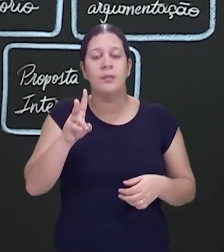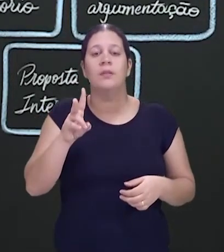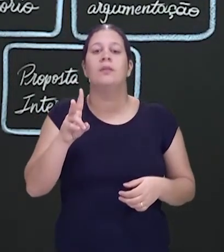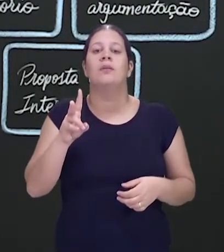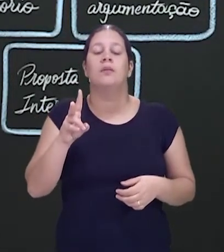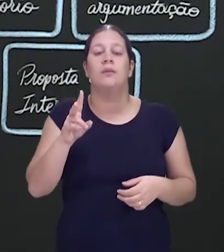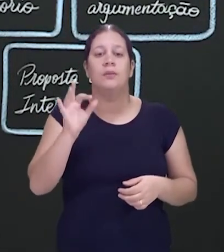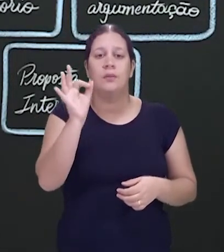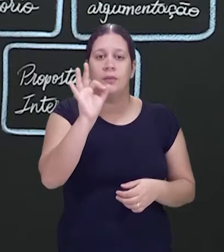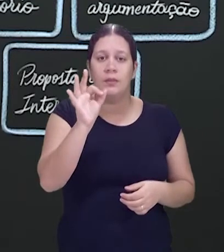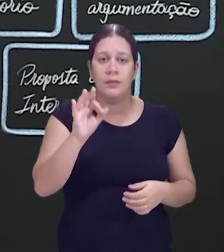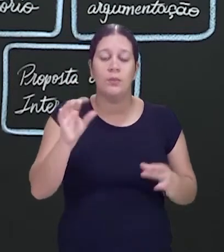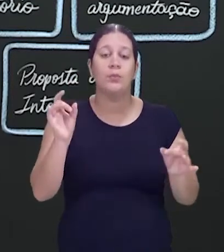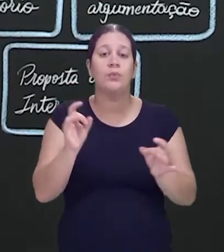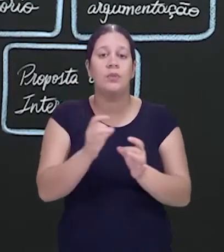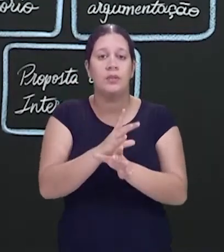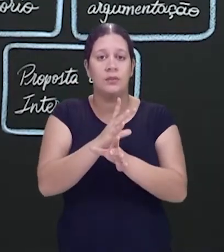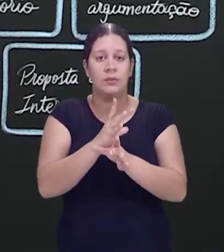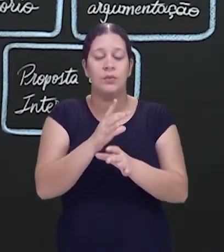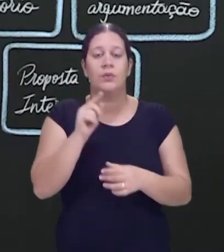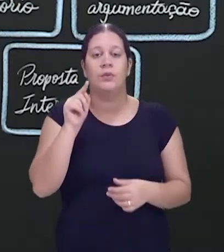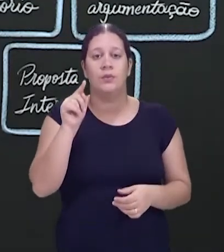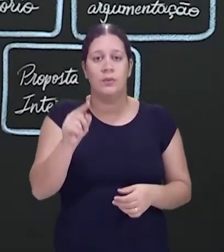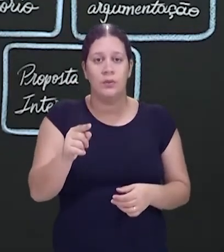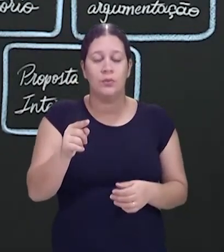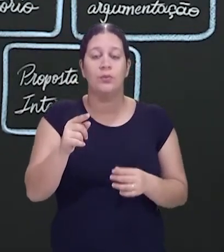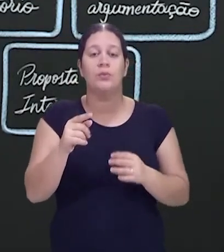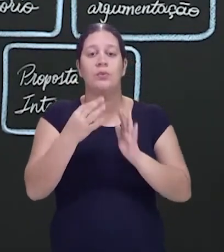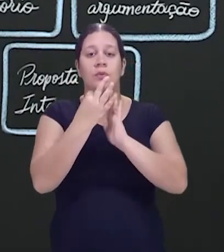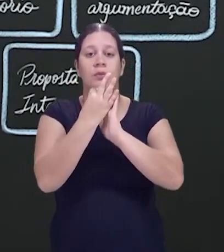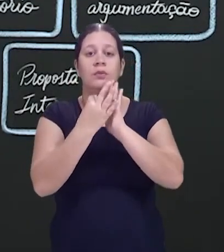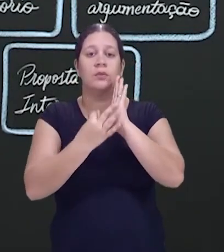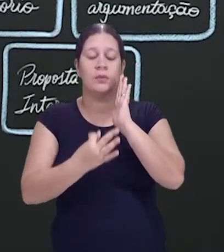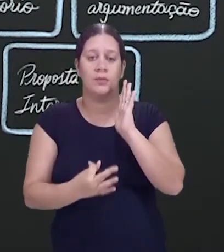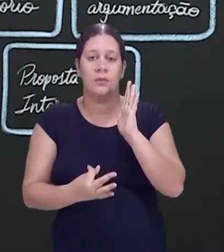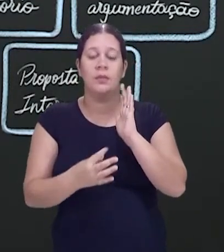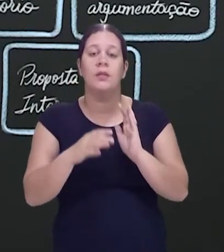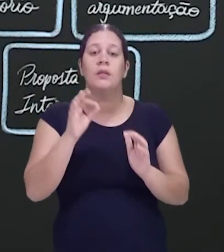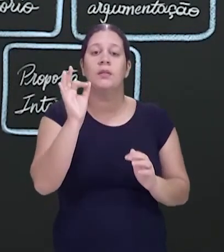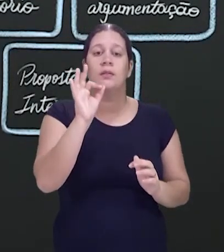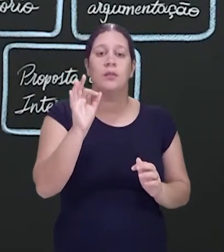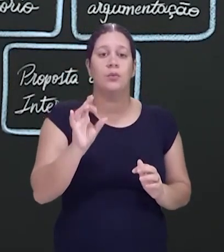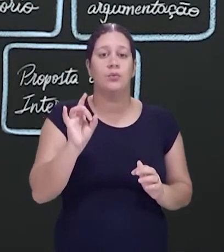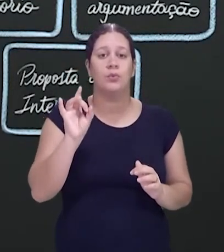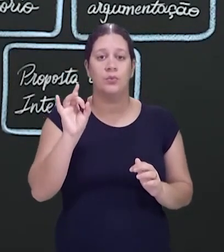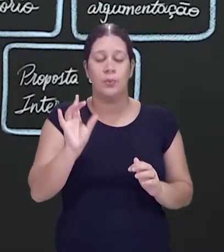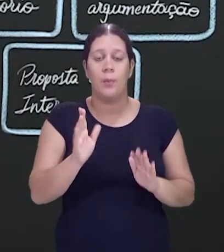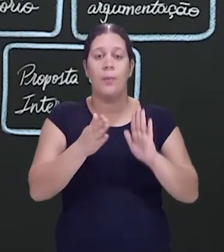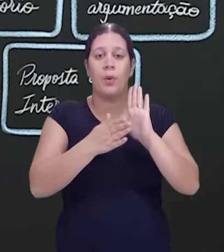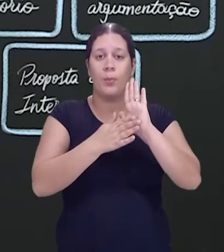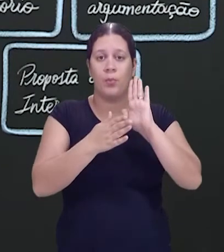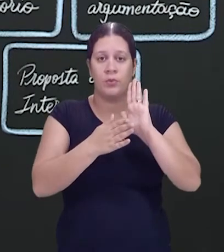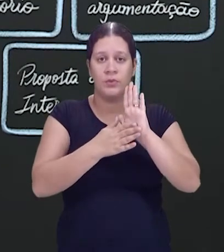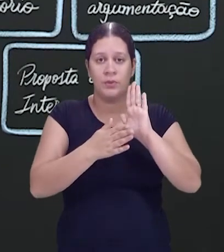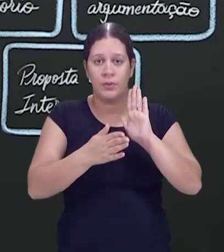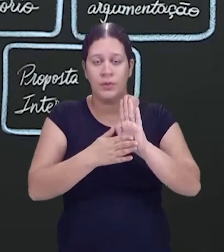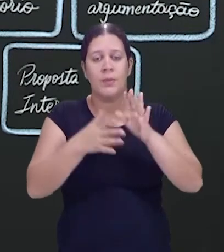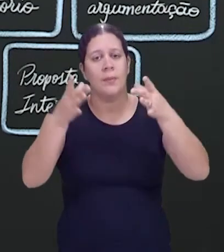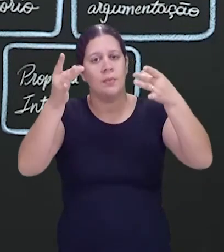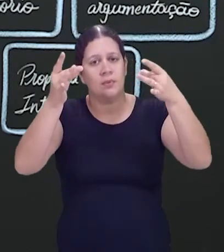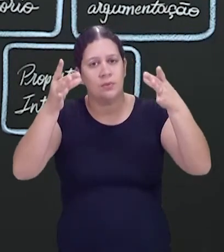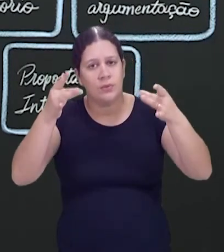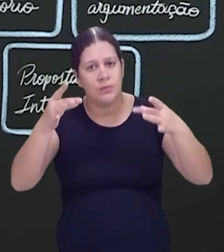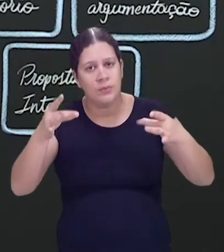tem que intervir, não só concluir? Quando você faz isso no final do texto, não simplesmente é a apresentação de uma proposta, mas seja